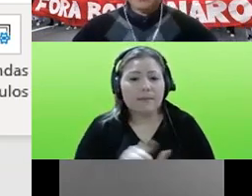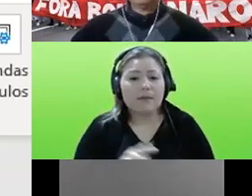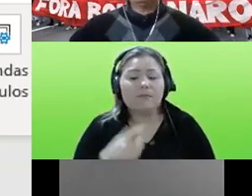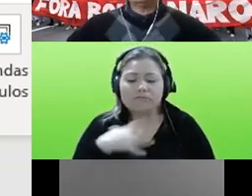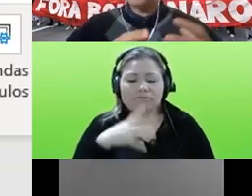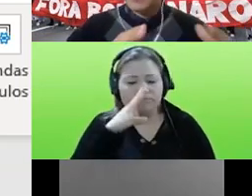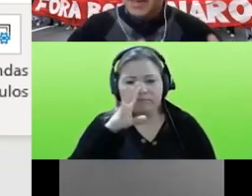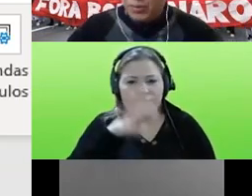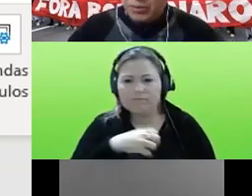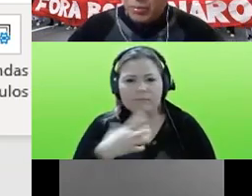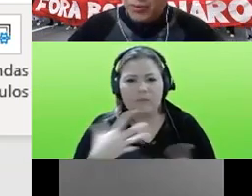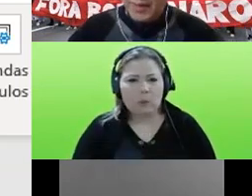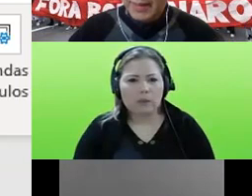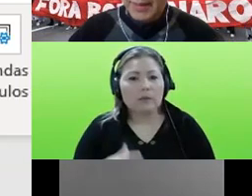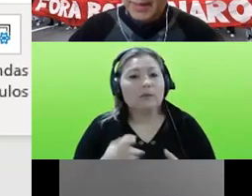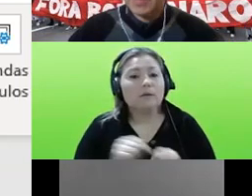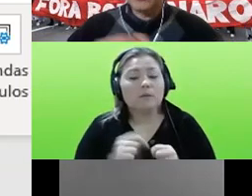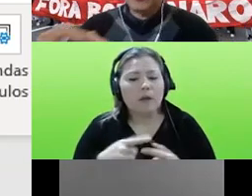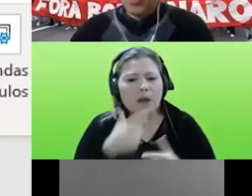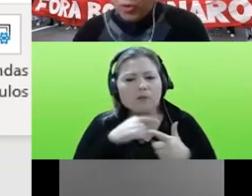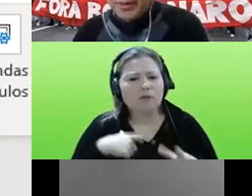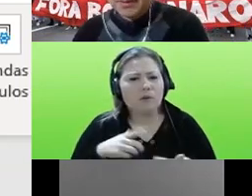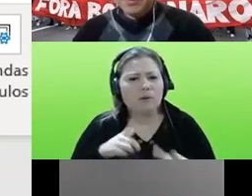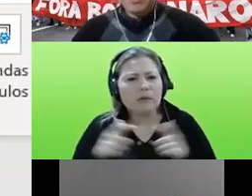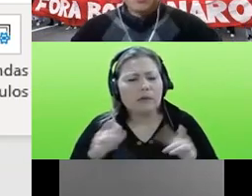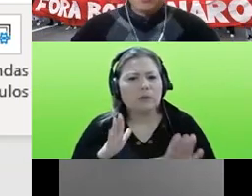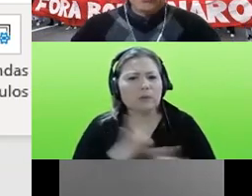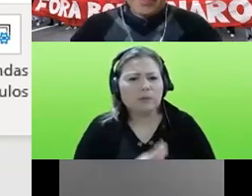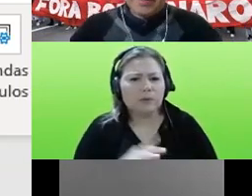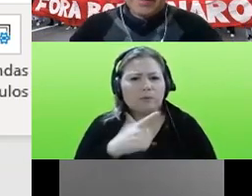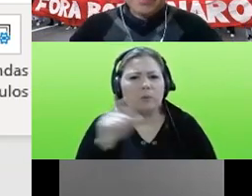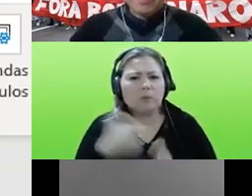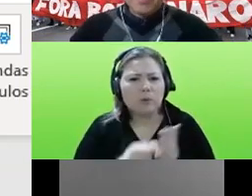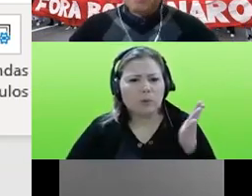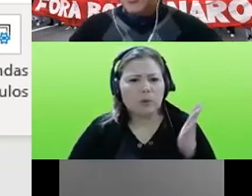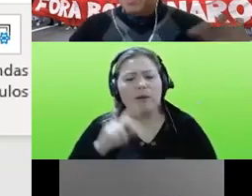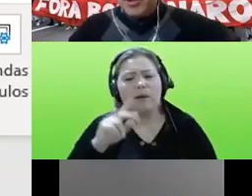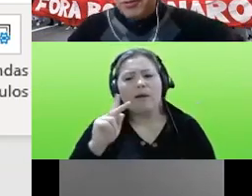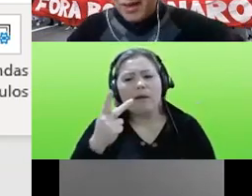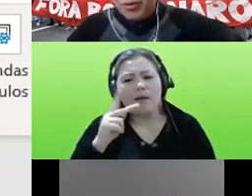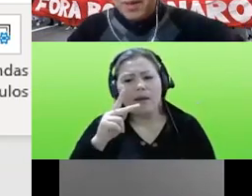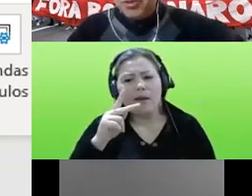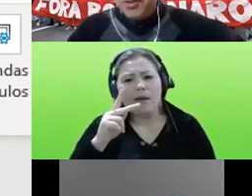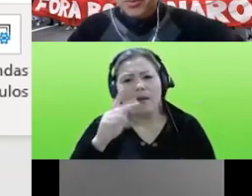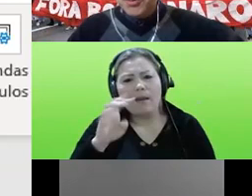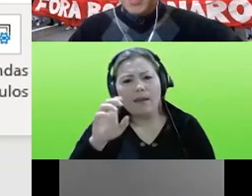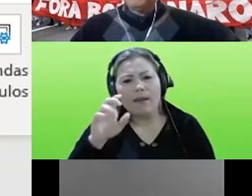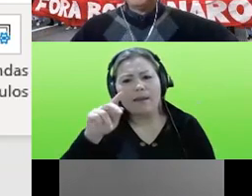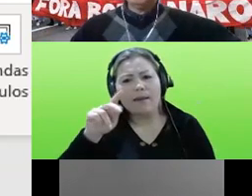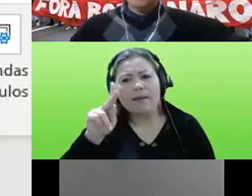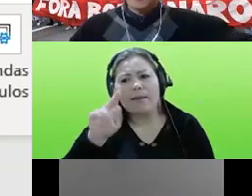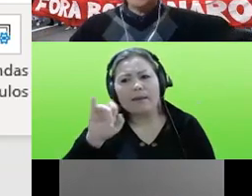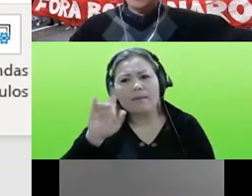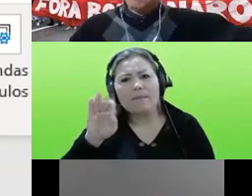isso porque ele acha que tem uma grande contribuição hegeliana, assim como Honneth o acredita, mas não pode ficar somente nisso. Não dá